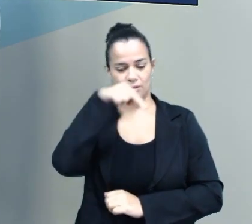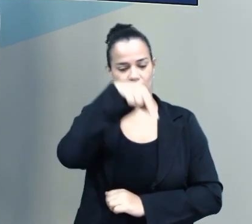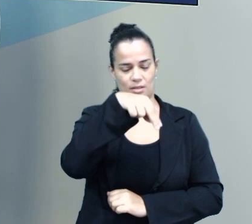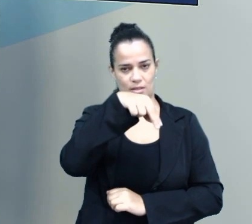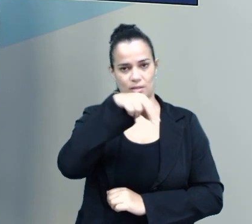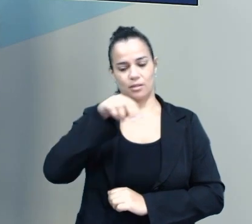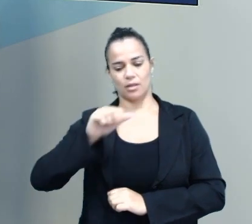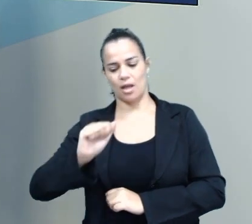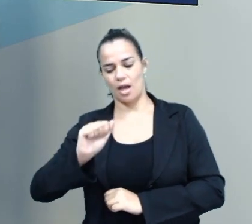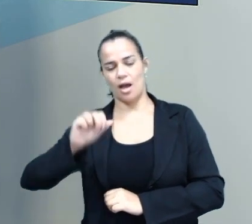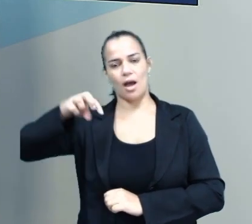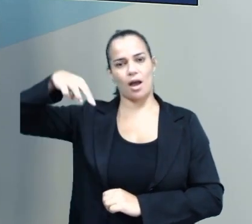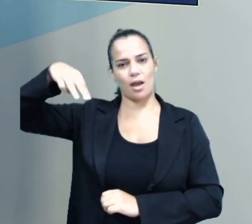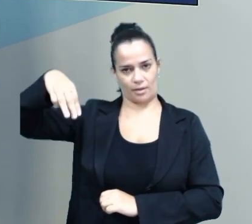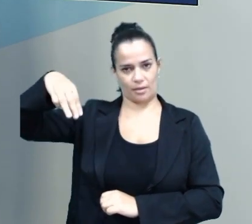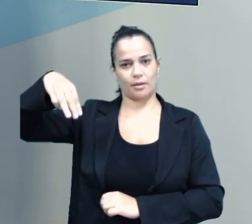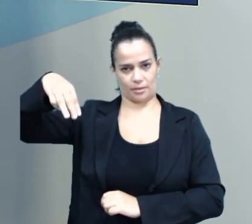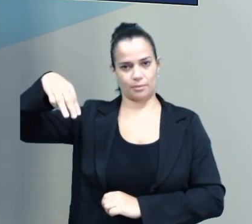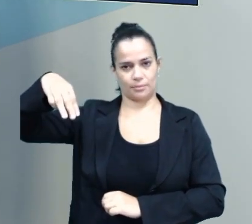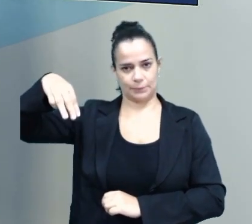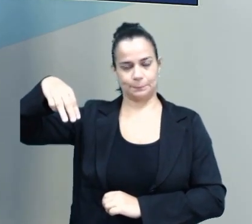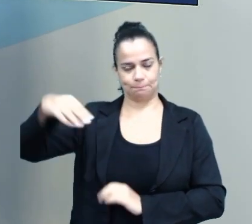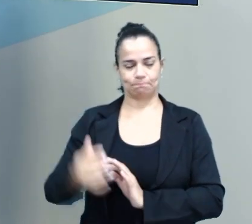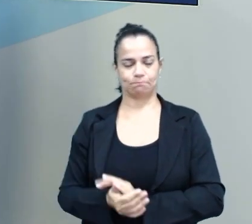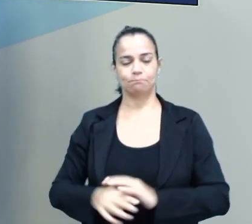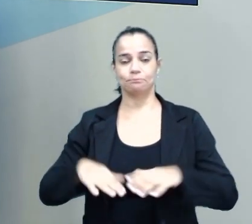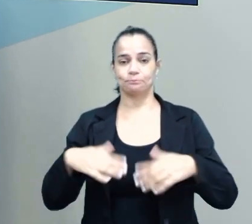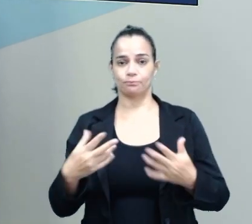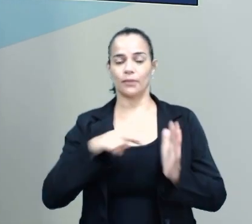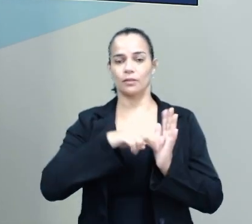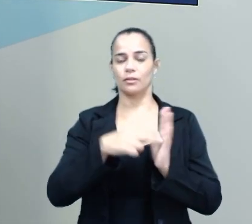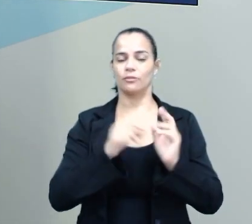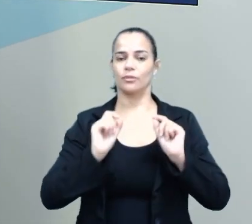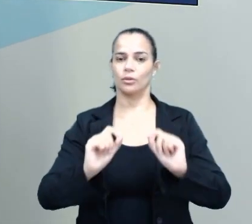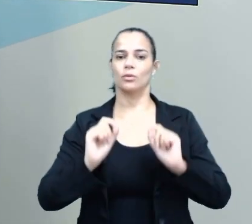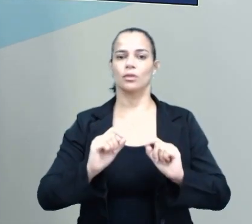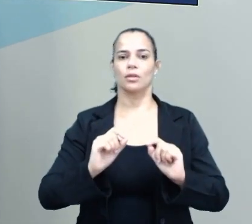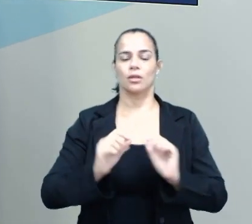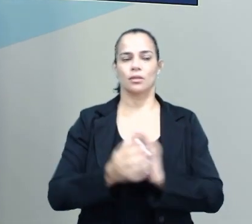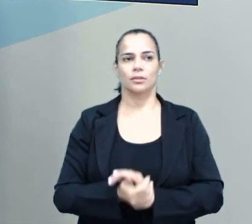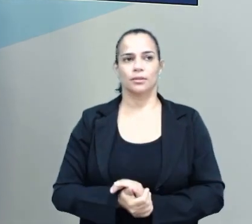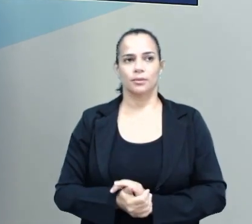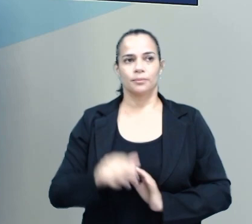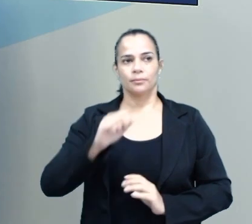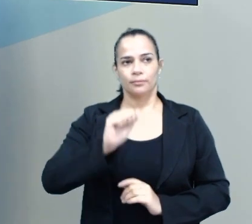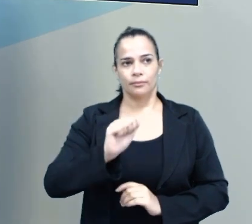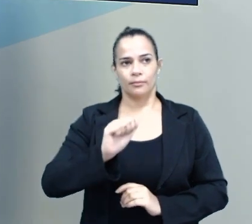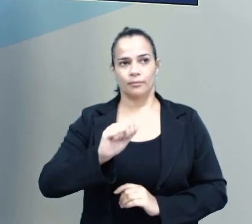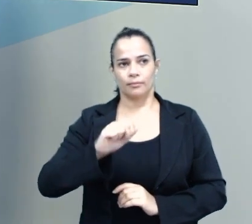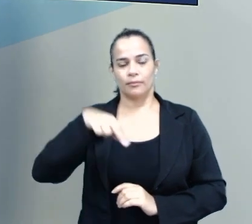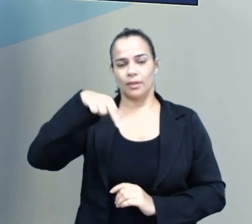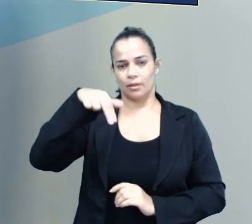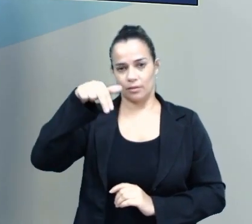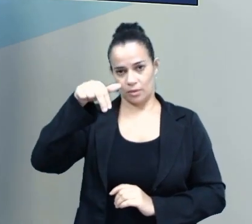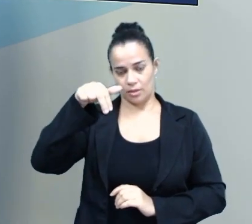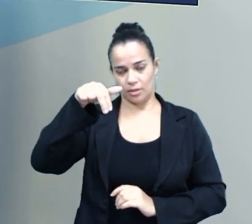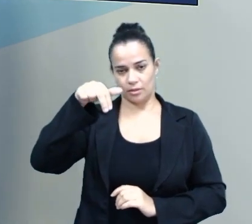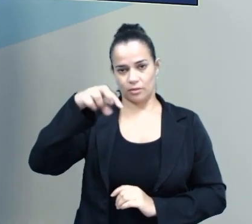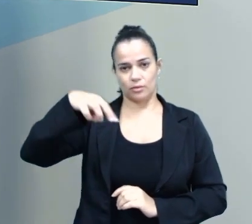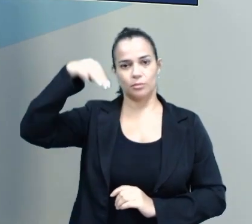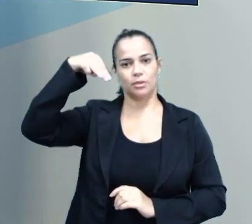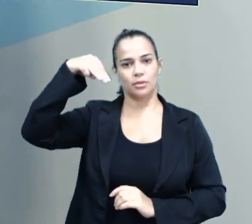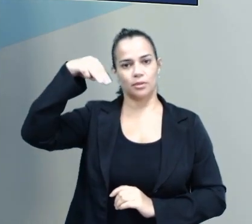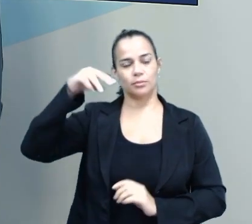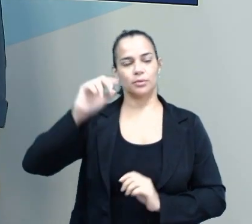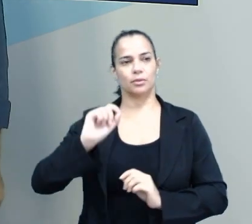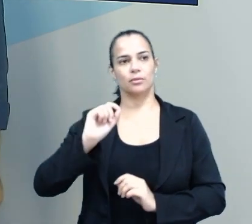aqui também como expoente da minha base do radicando. Ou seja, a elevado a m sobre n é a mesma coisa que raiz